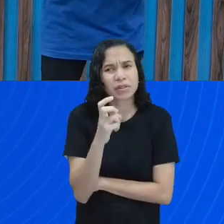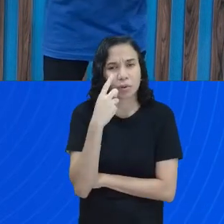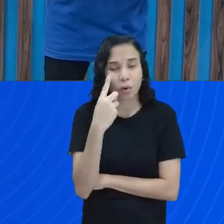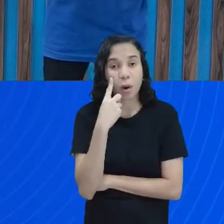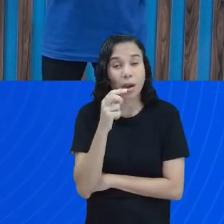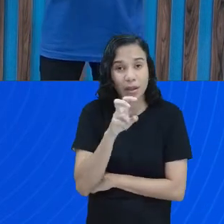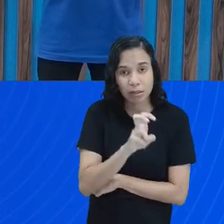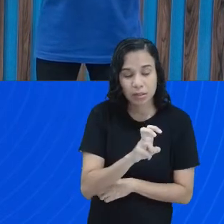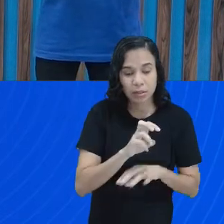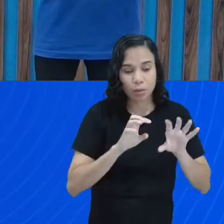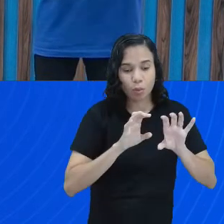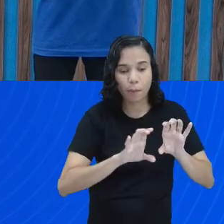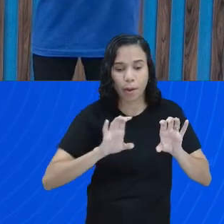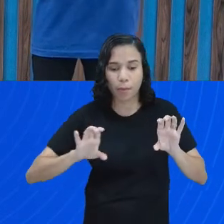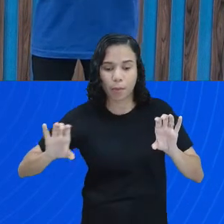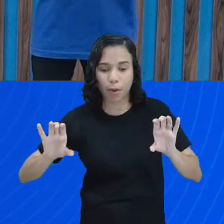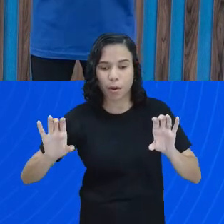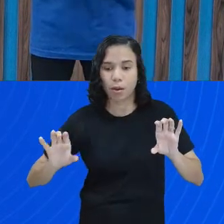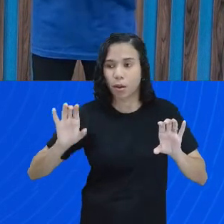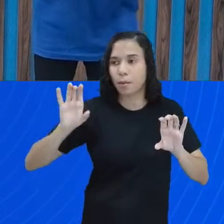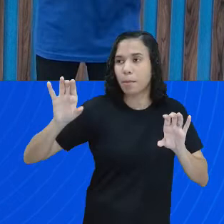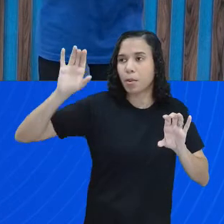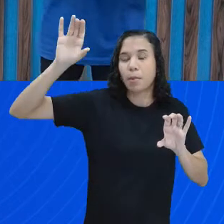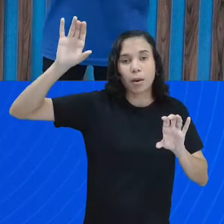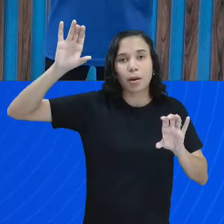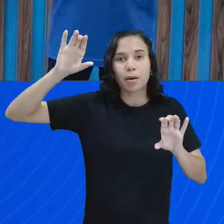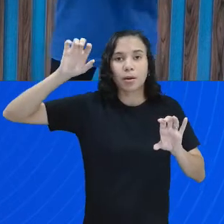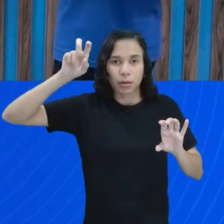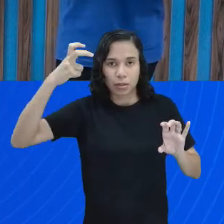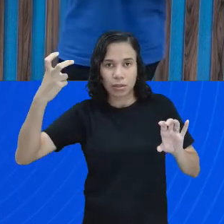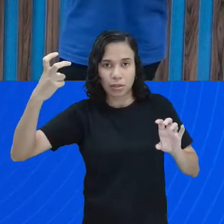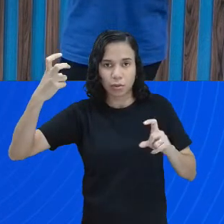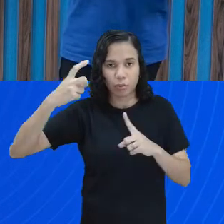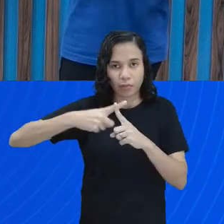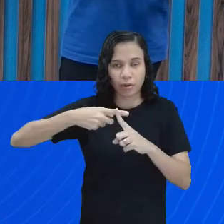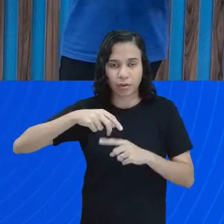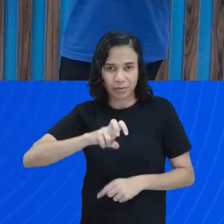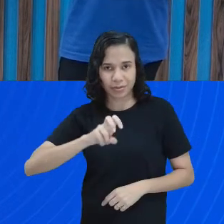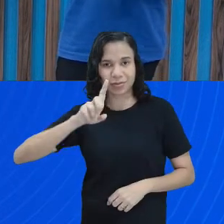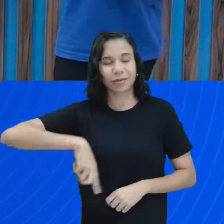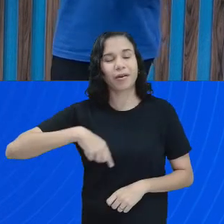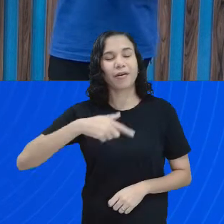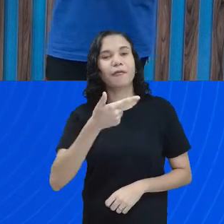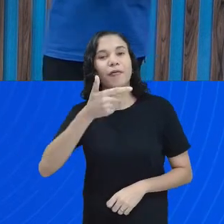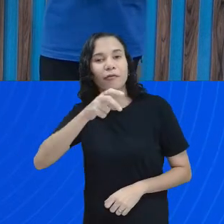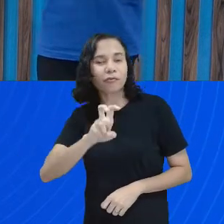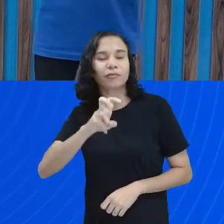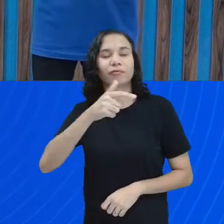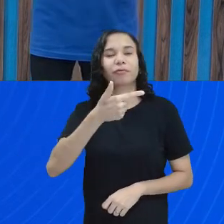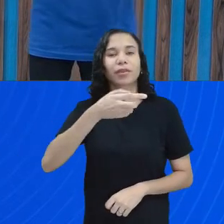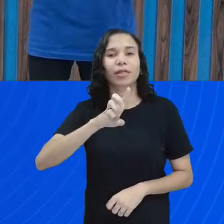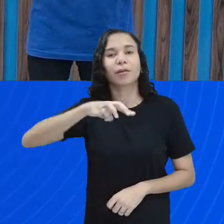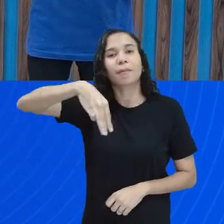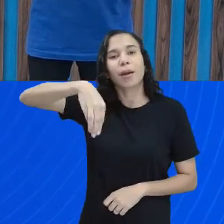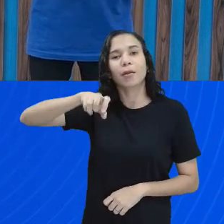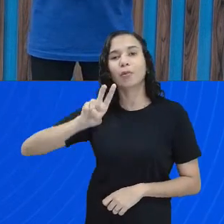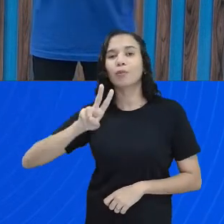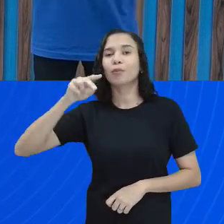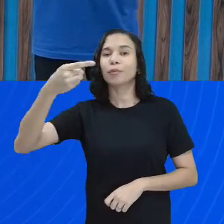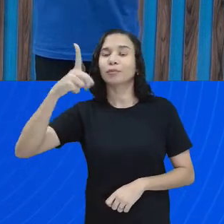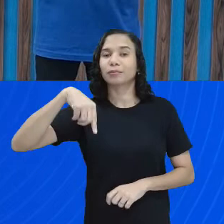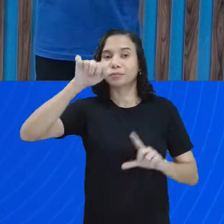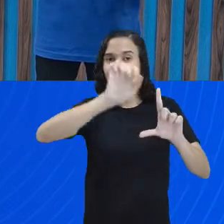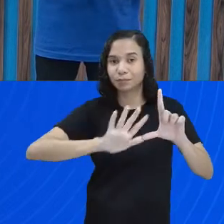na base e tenho 5 na altura. 5 vezes 5, 25. Então, 25 metros quadrados é a